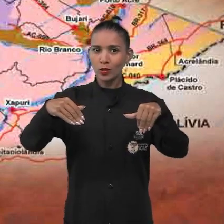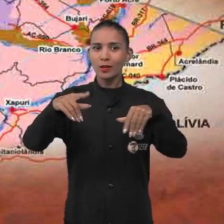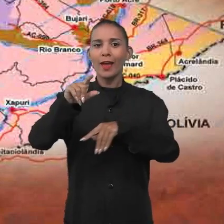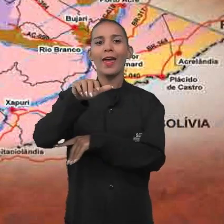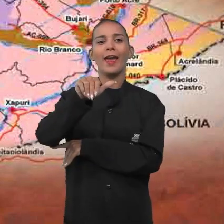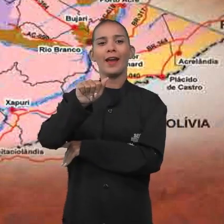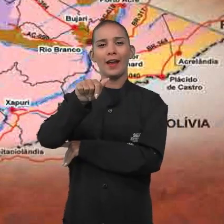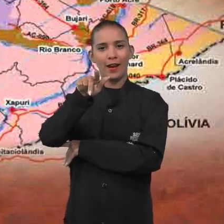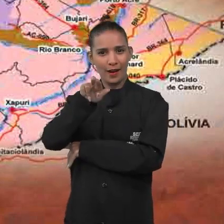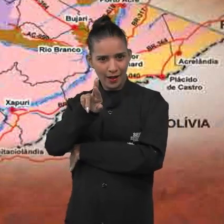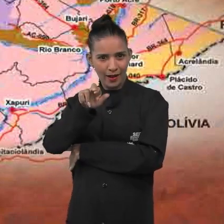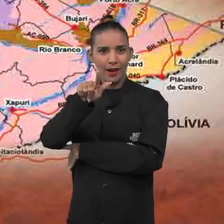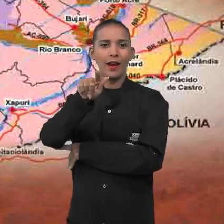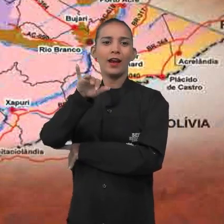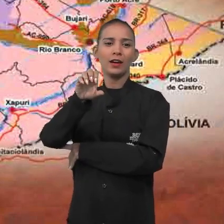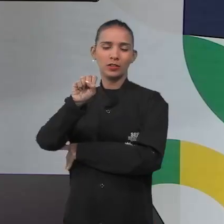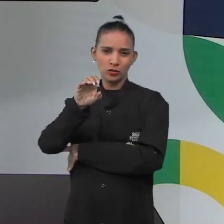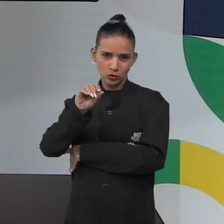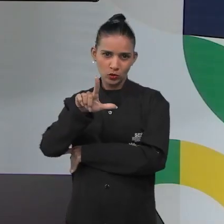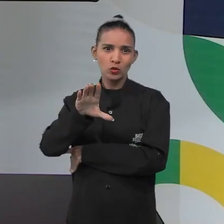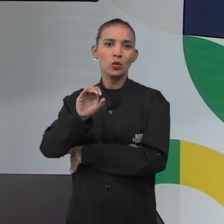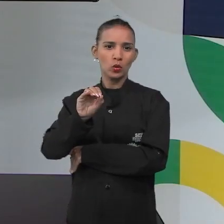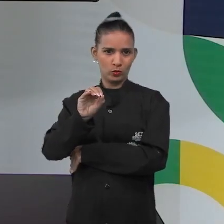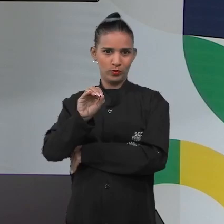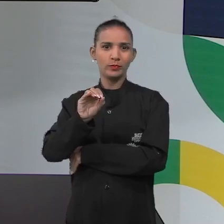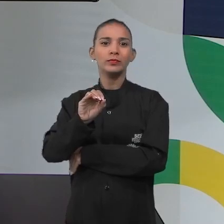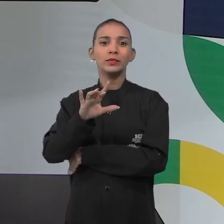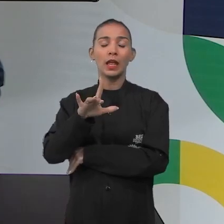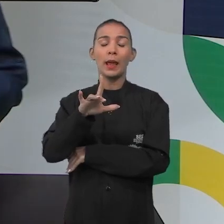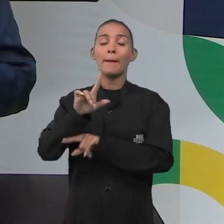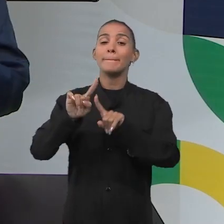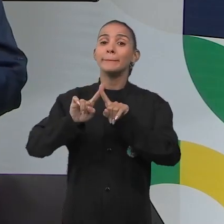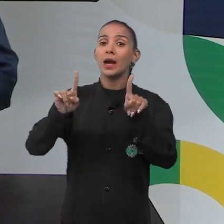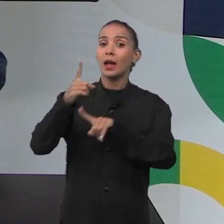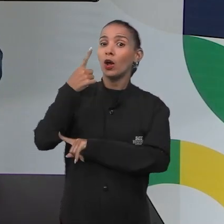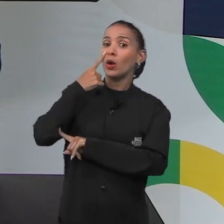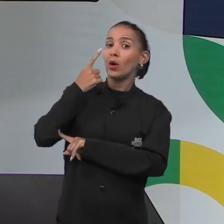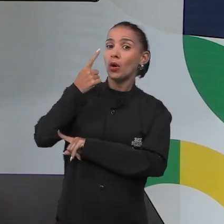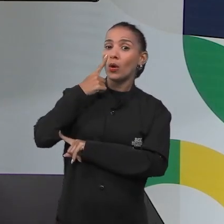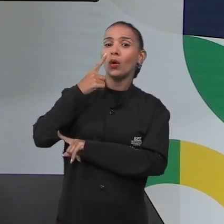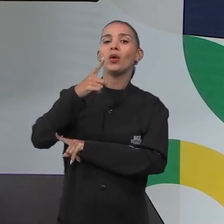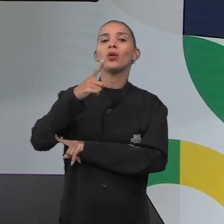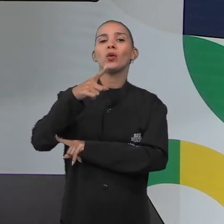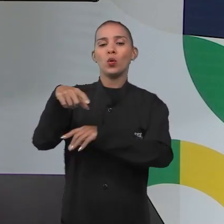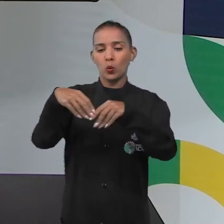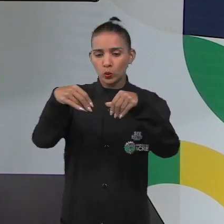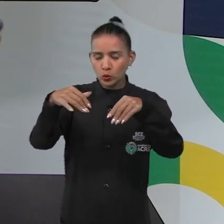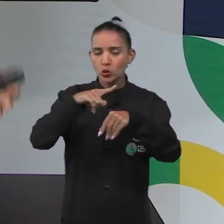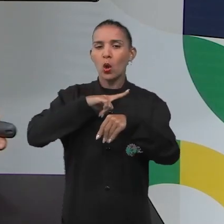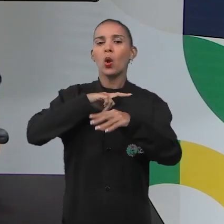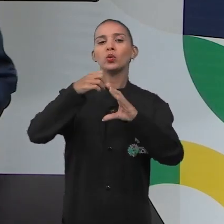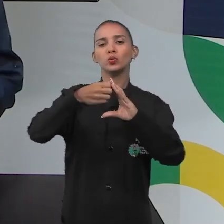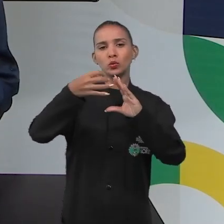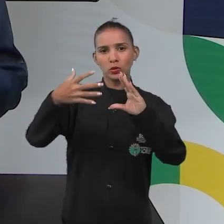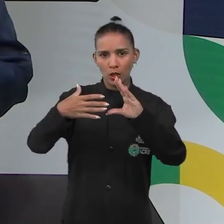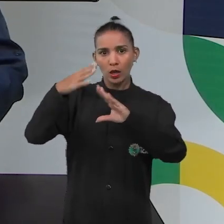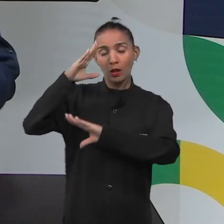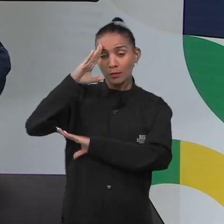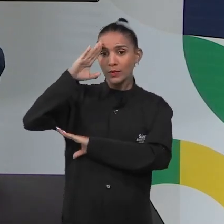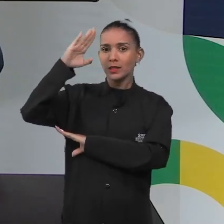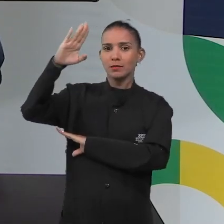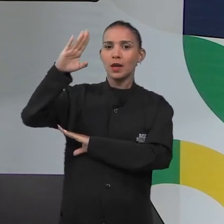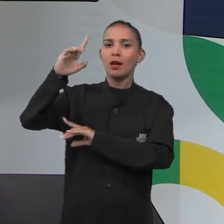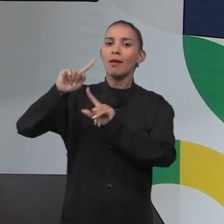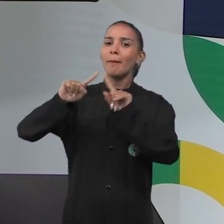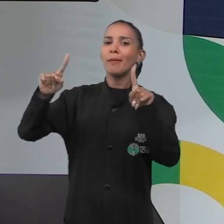tá? Lembrando que esses solos têm características importantes que precisam ser analisadas mais especificamente, principalmente